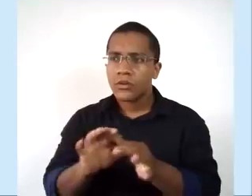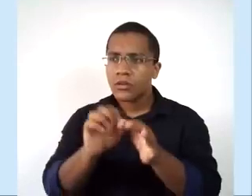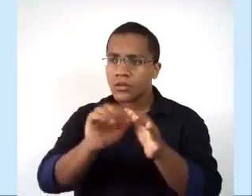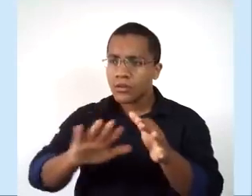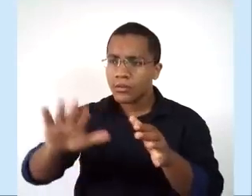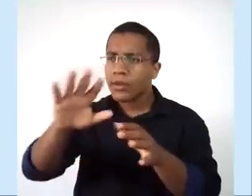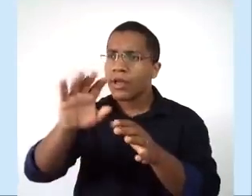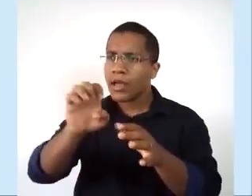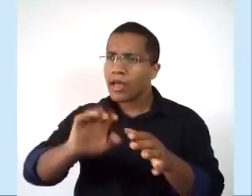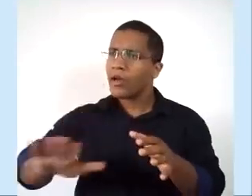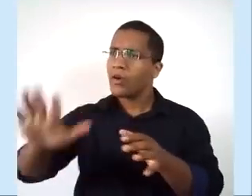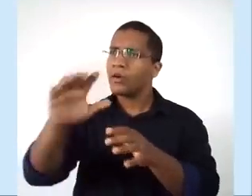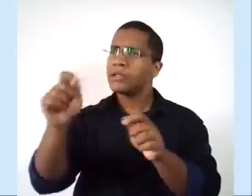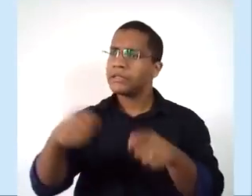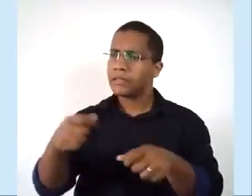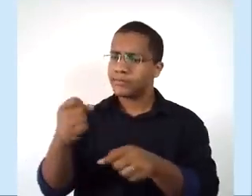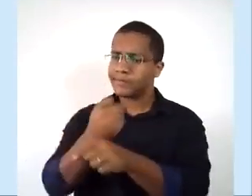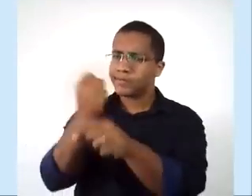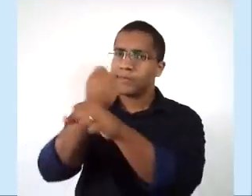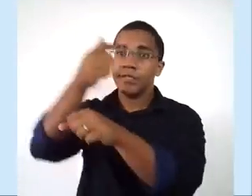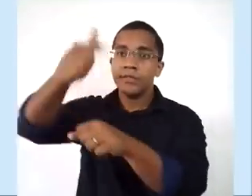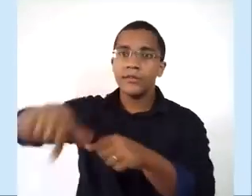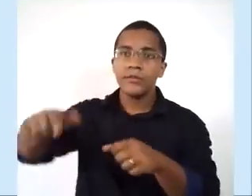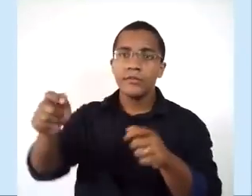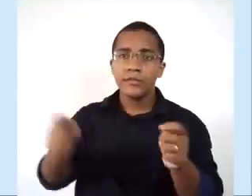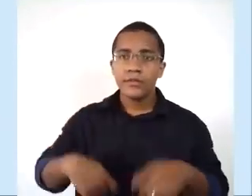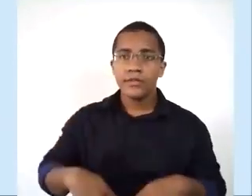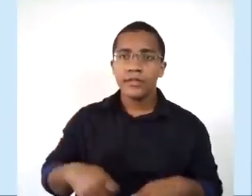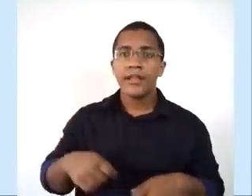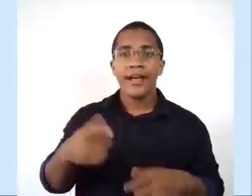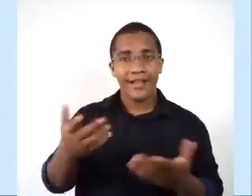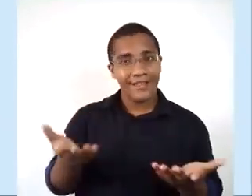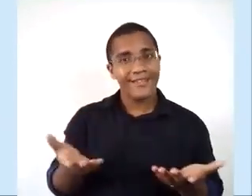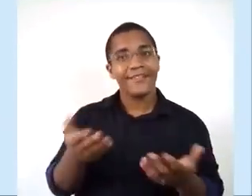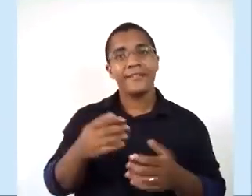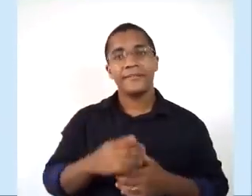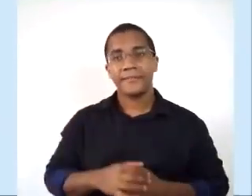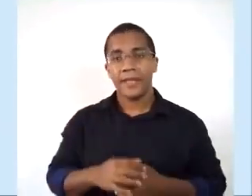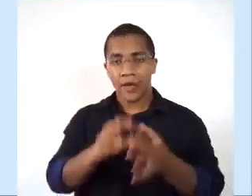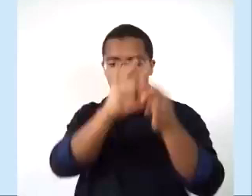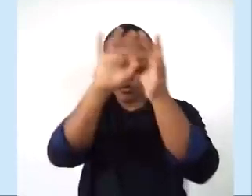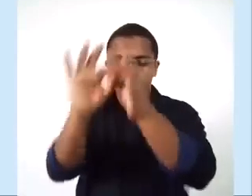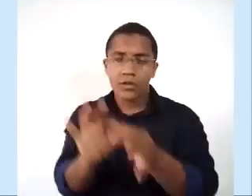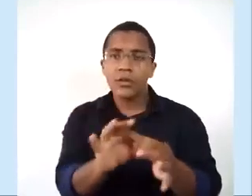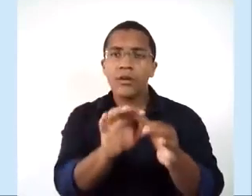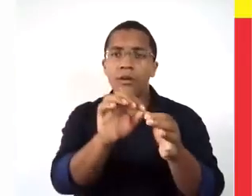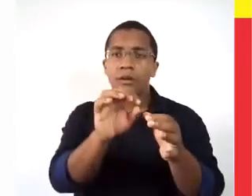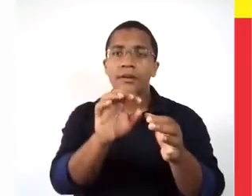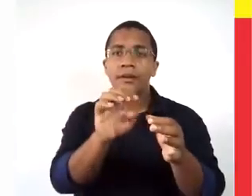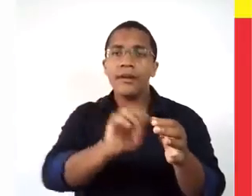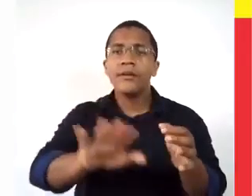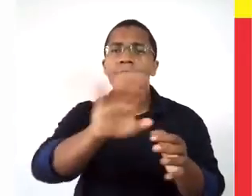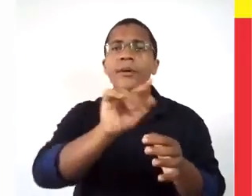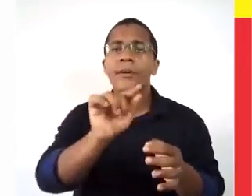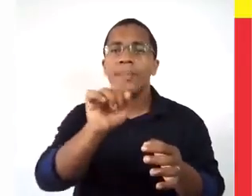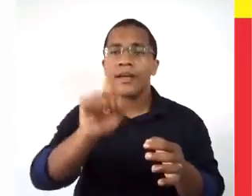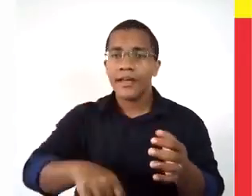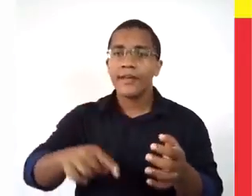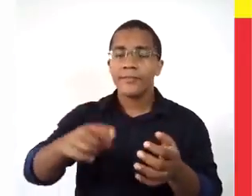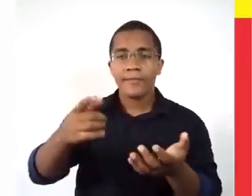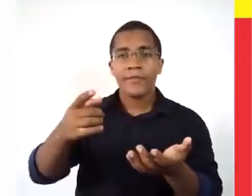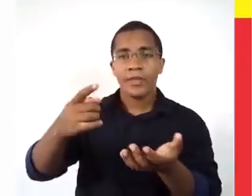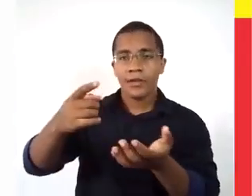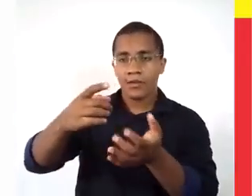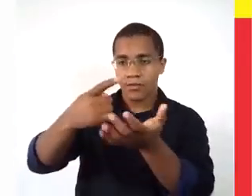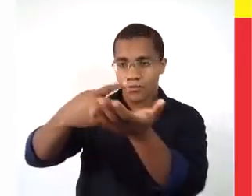proposta, tá? De união entre alguns países europeus para se reerguer no pós-guerra. Ok? Pronto. Gente,